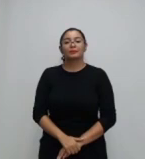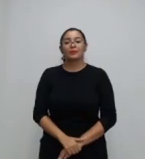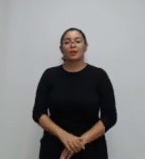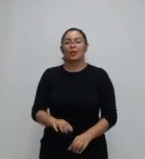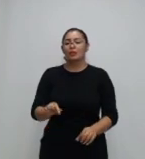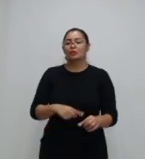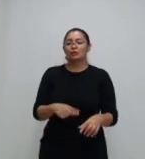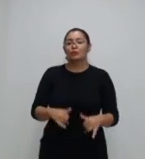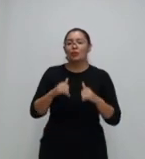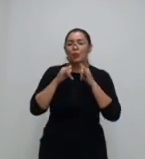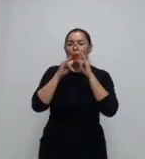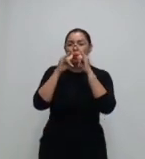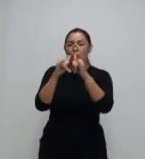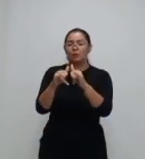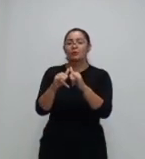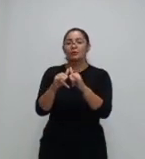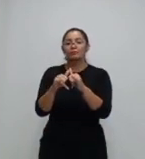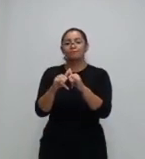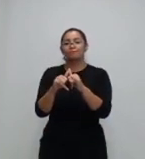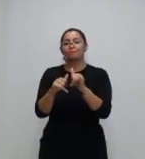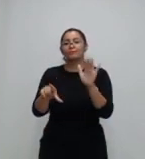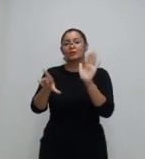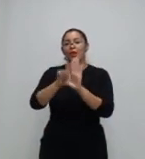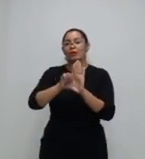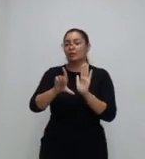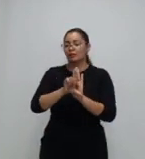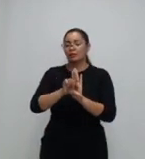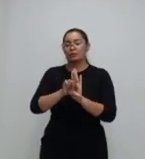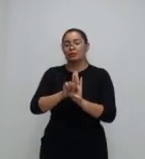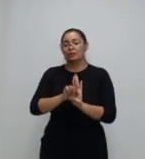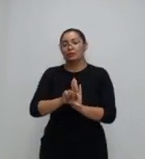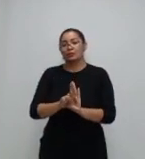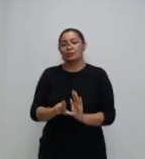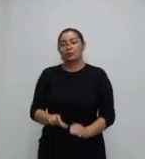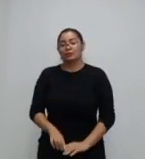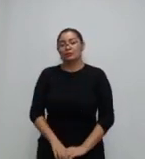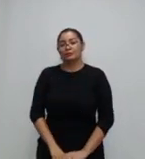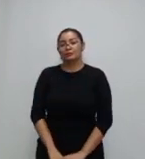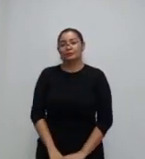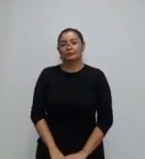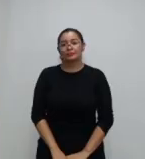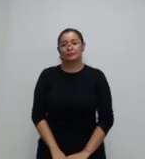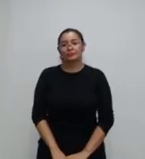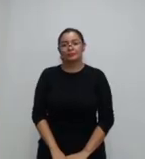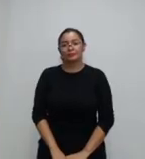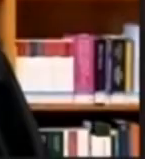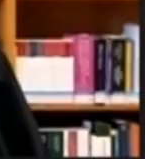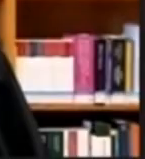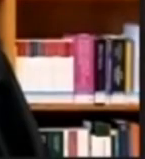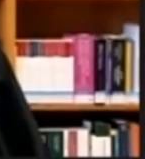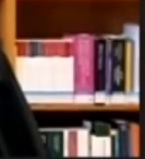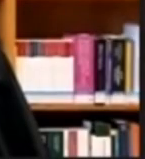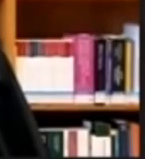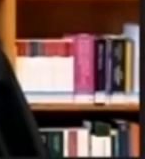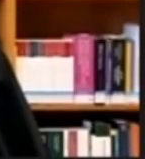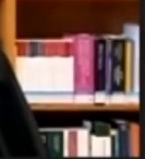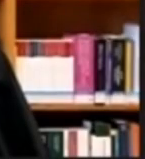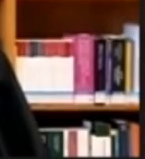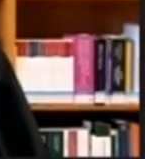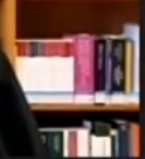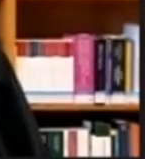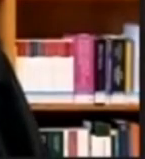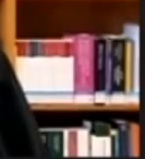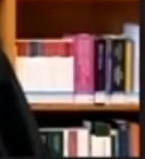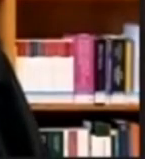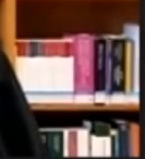apontou o precedente da corte no sentido de que a Lei de anistia não incide sobre as causas civis o ministro também